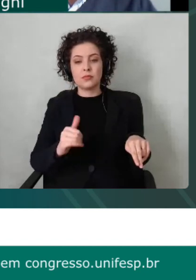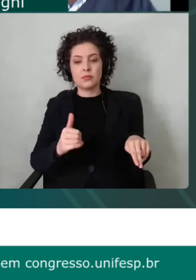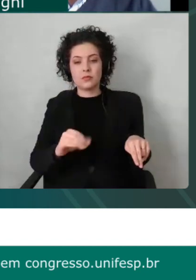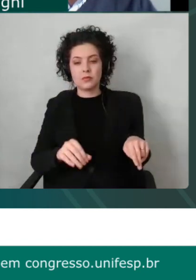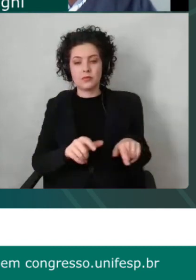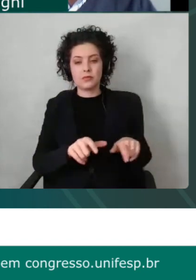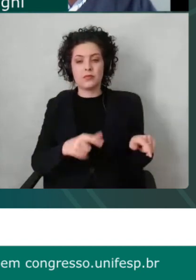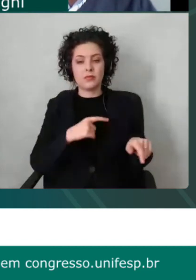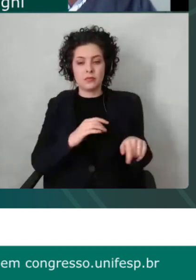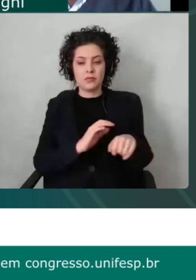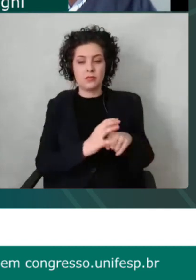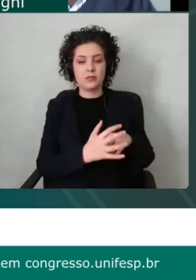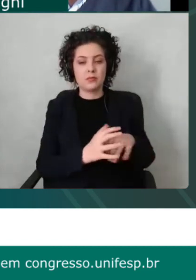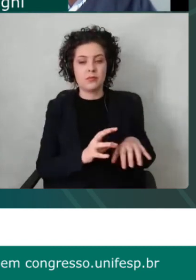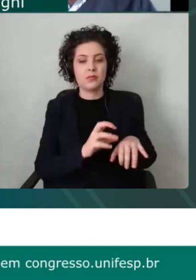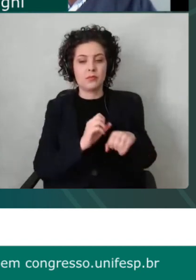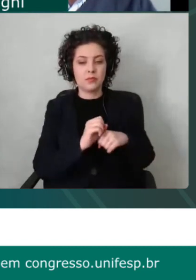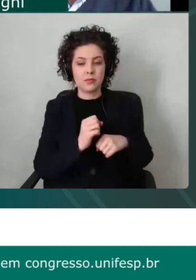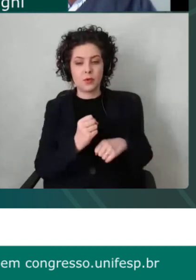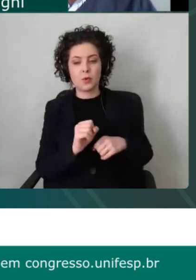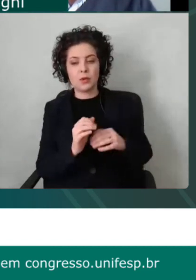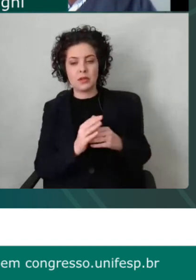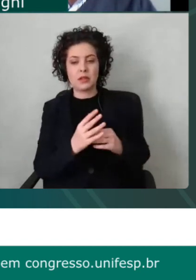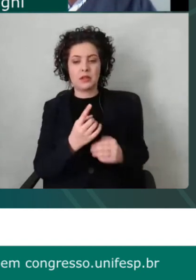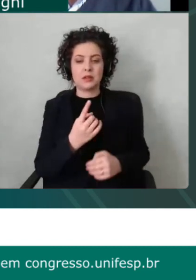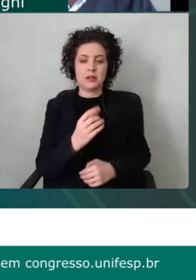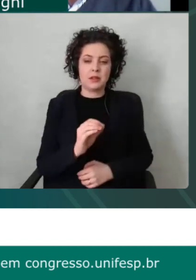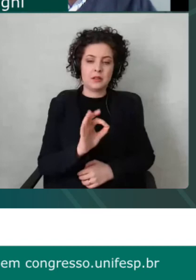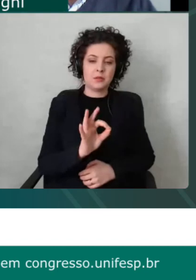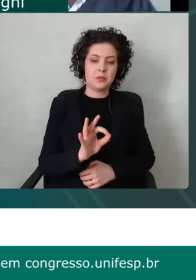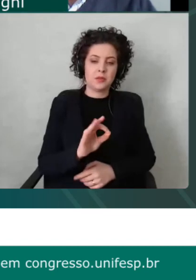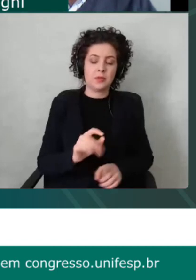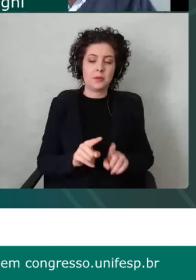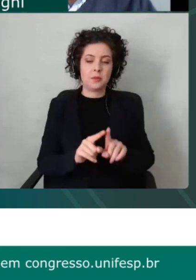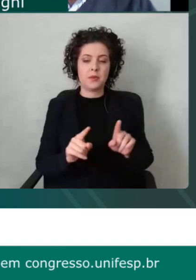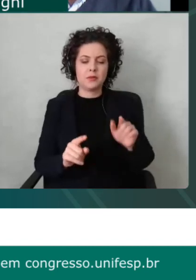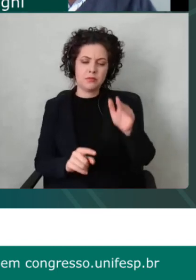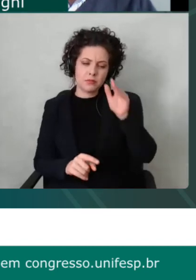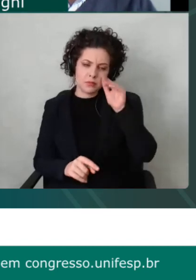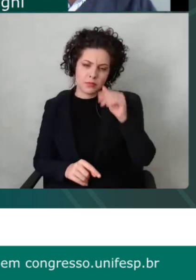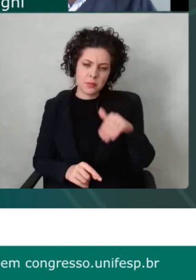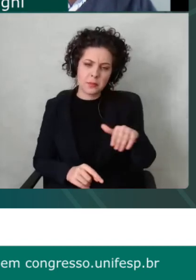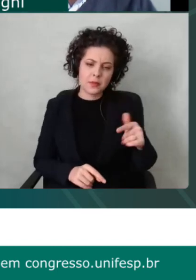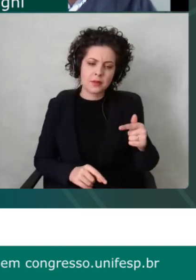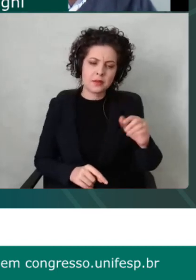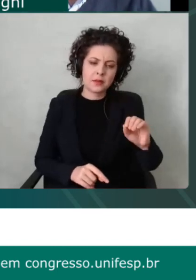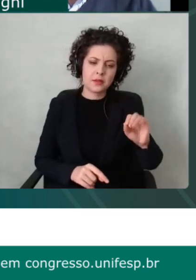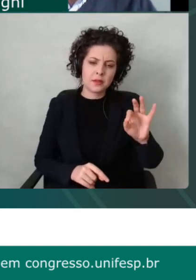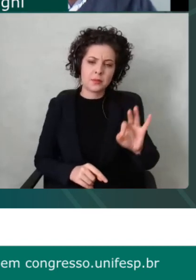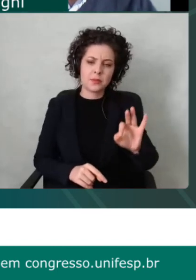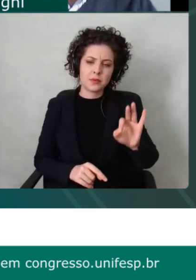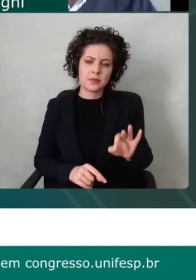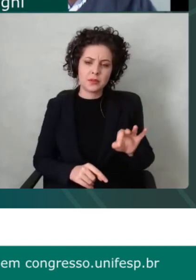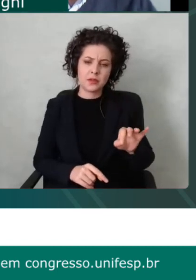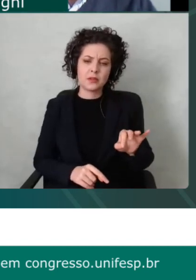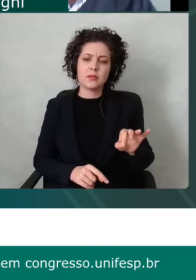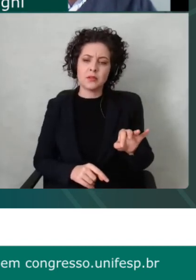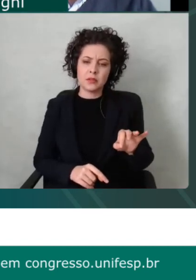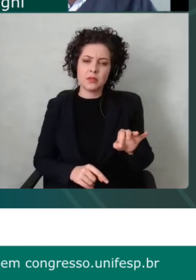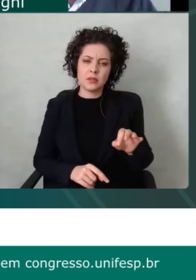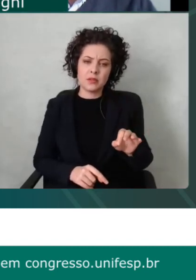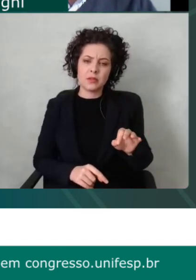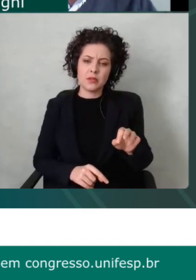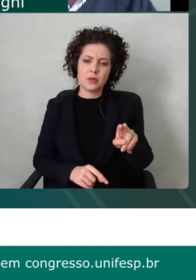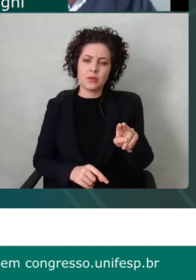8%, às vezes 10% em alguns estudos, mas o curioso é que mais de 70% dos doentes nessas casuísticas acabam usando antibiótico.